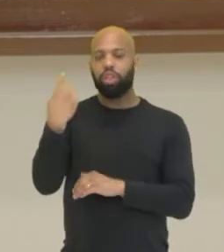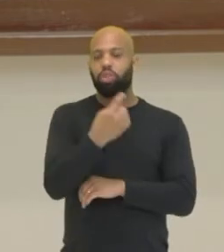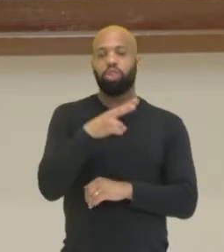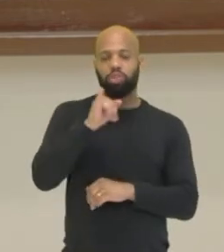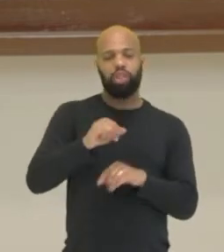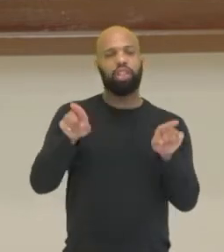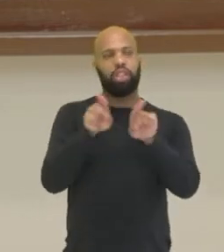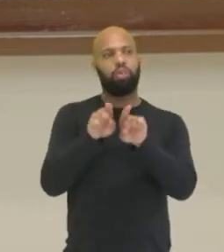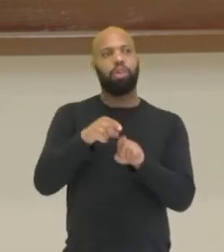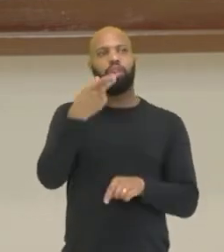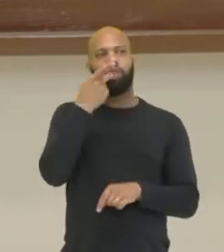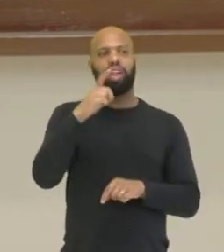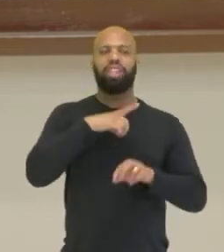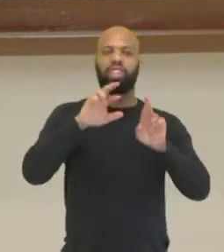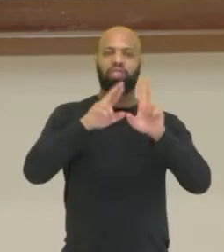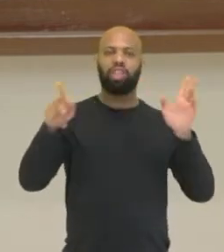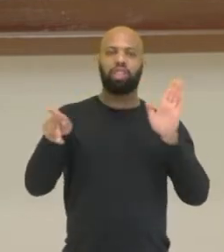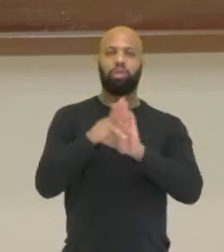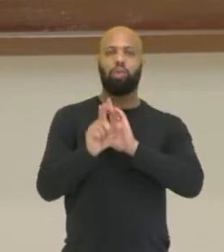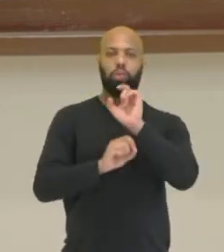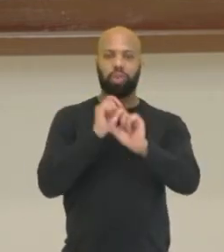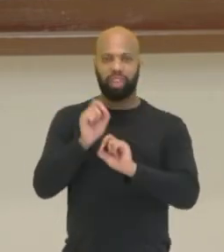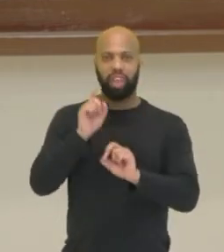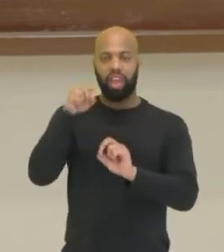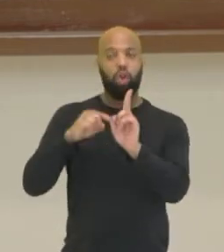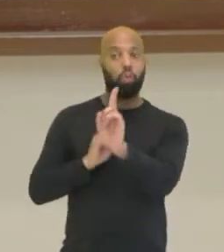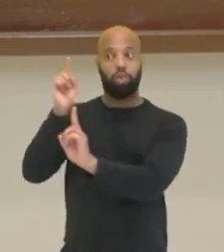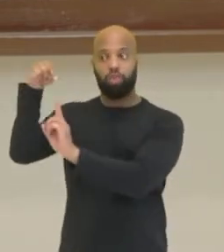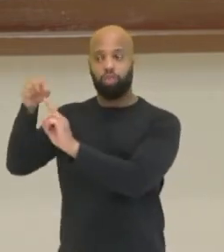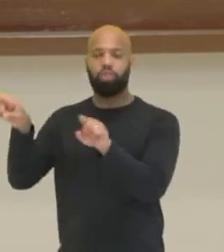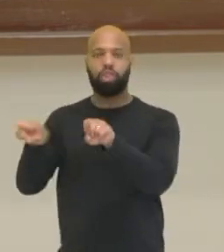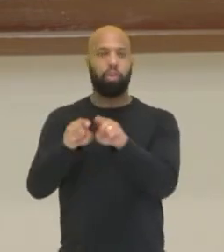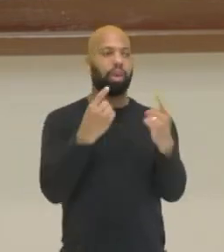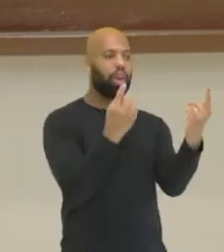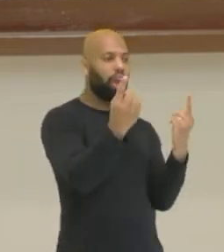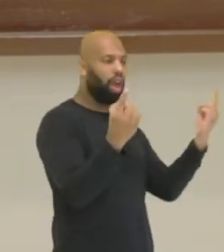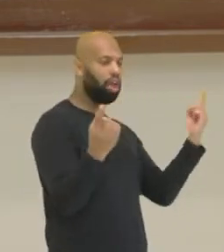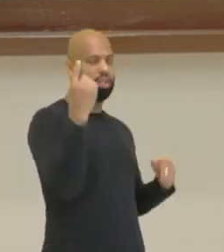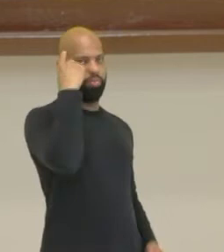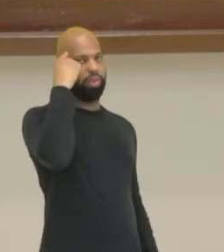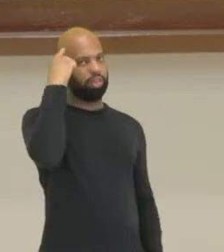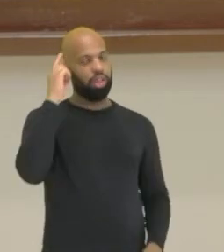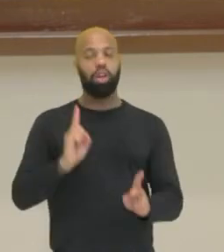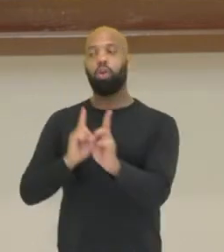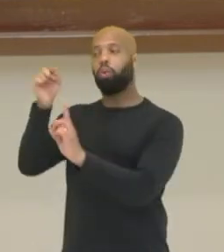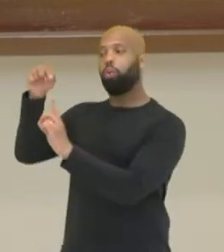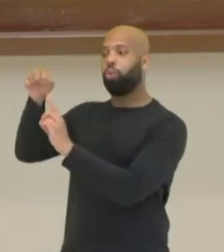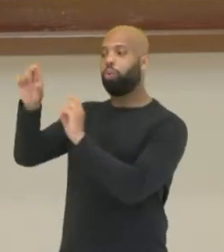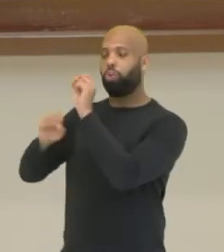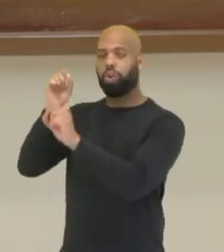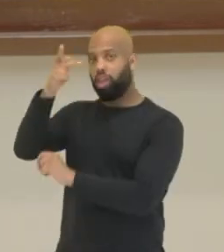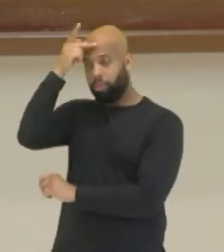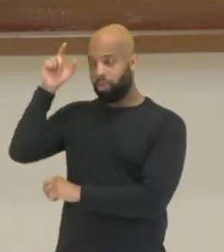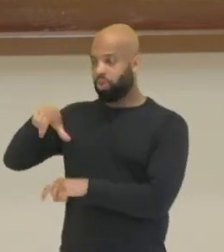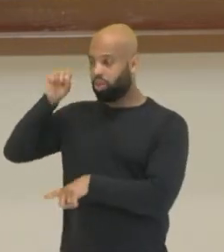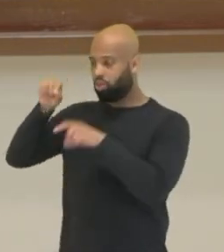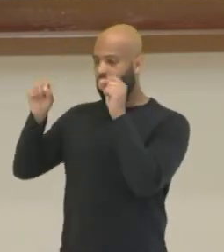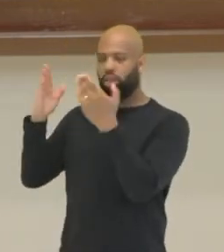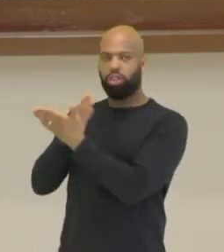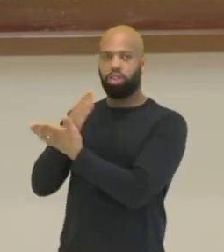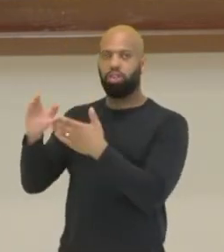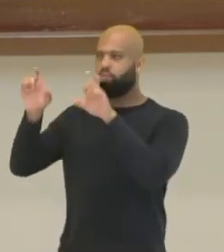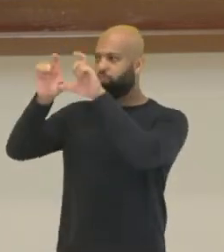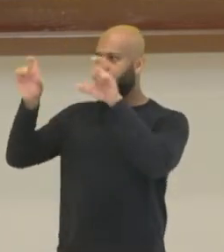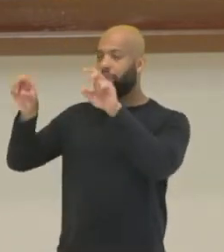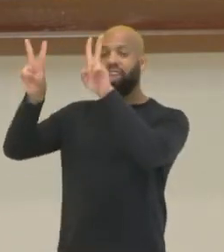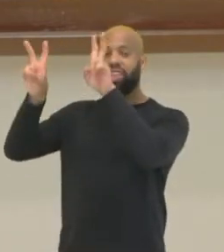sublinhar aqui a diferença entre objetividade e subjetividade. Então, a objetividade é quando o jornalista seleciona alguns tópicos e